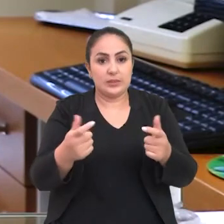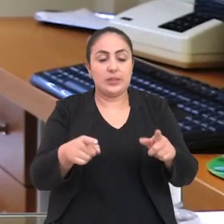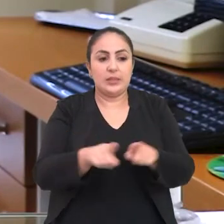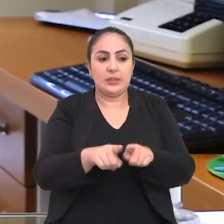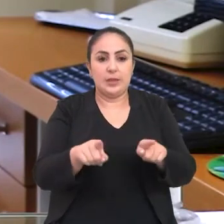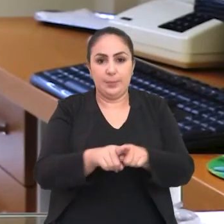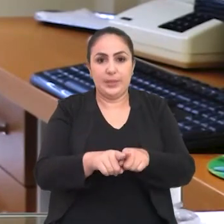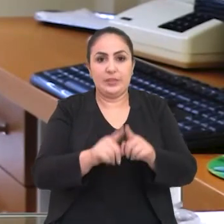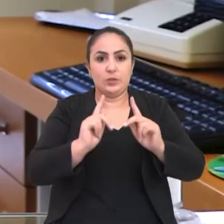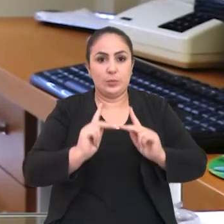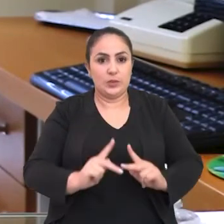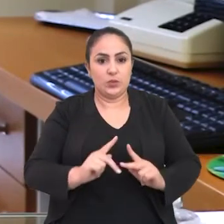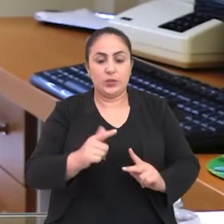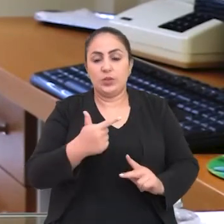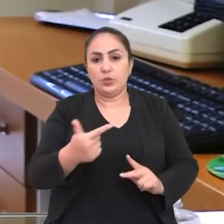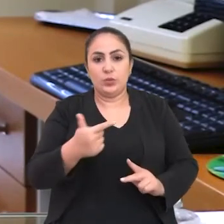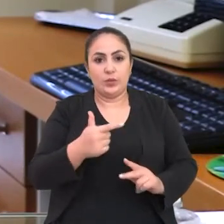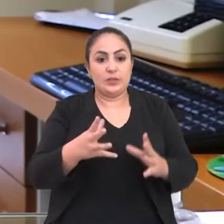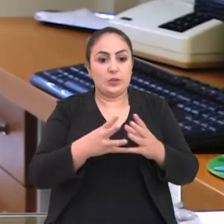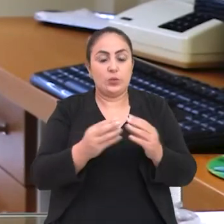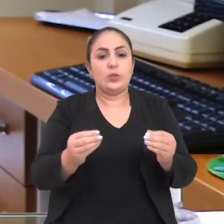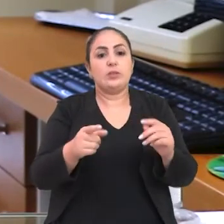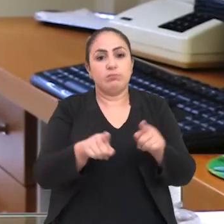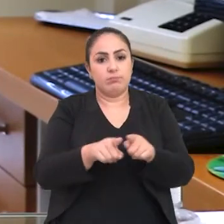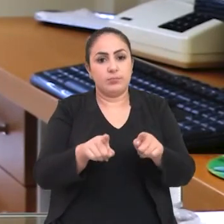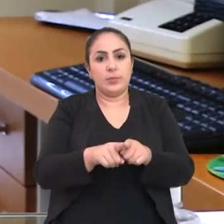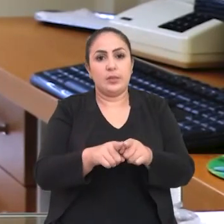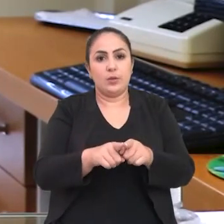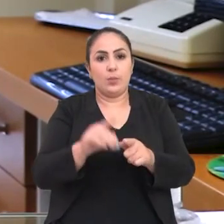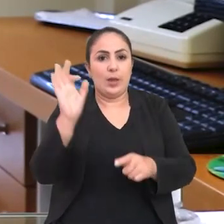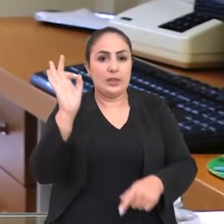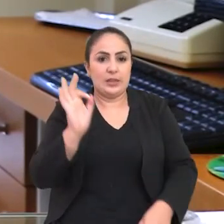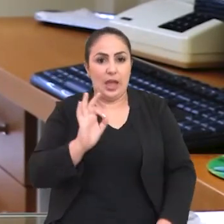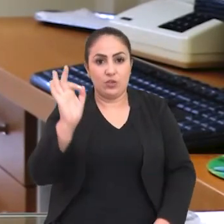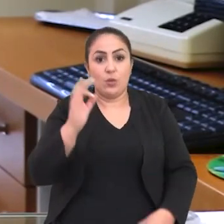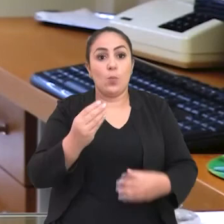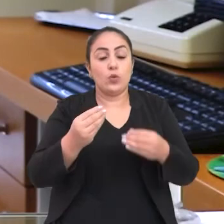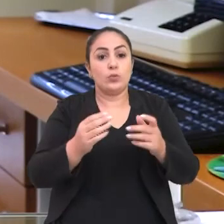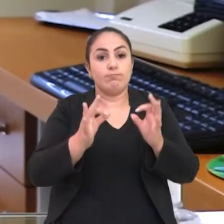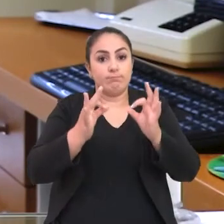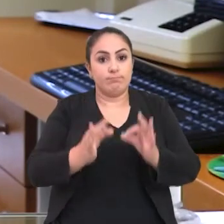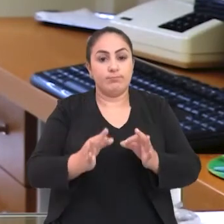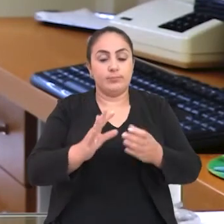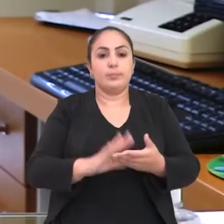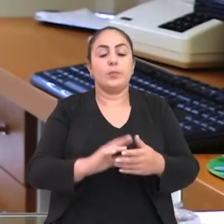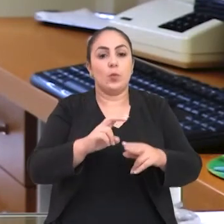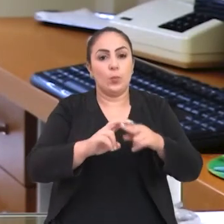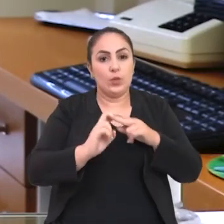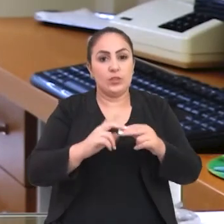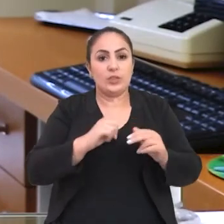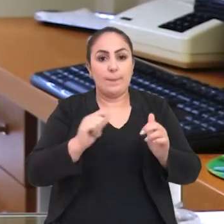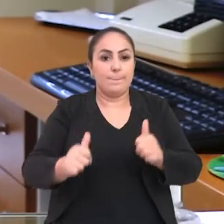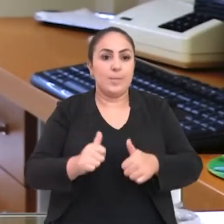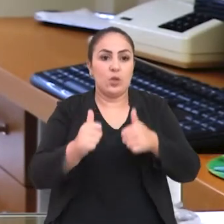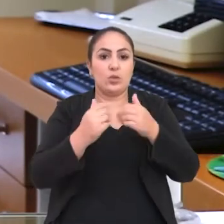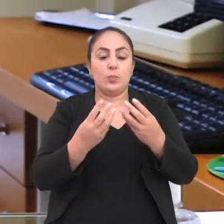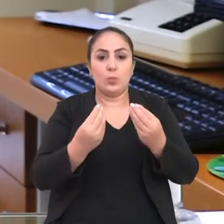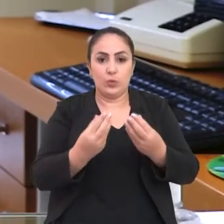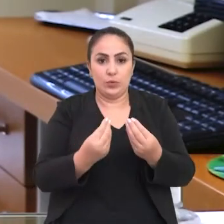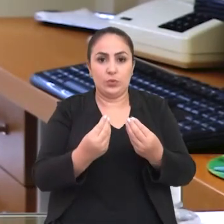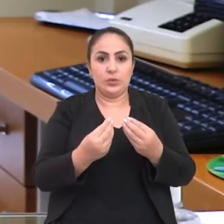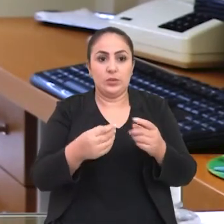muito alta e também dos pacientes que não fossem curados, pelo menos uma taxa de sobrevida muito adequada e que